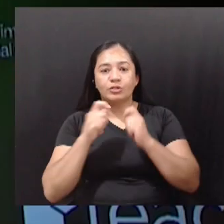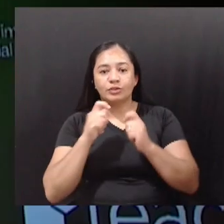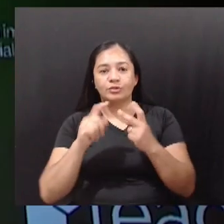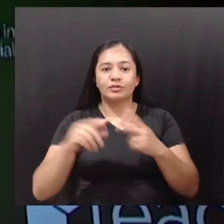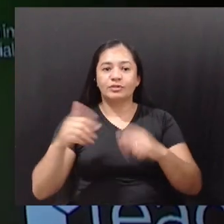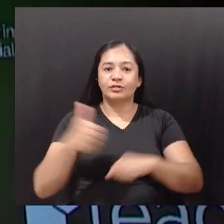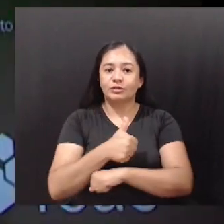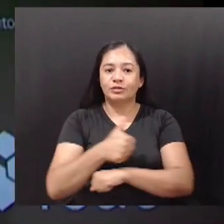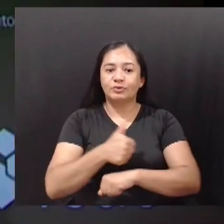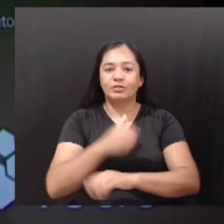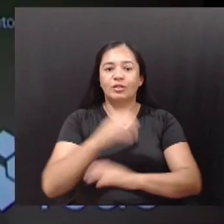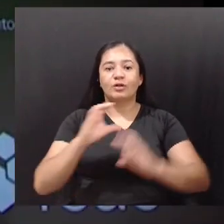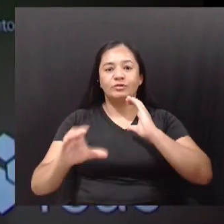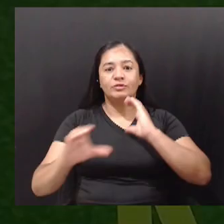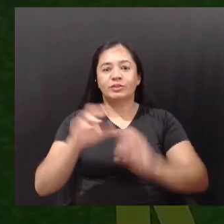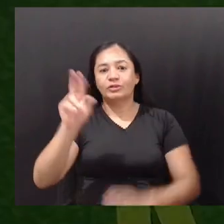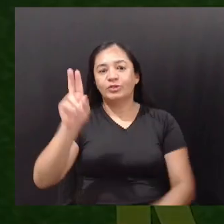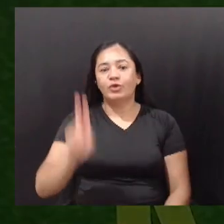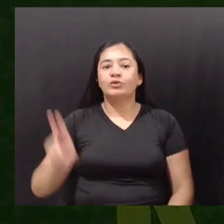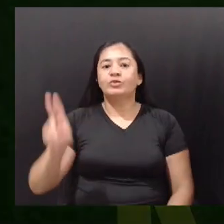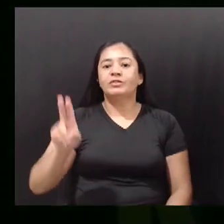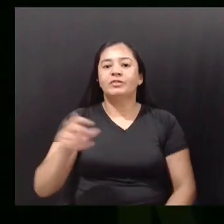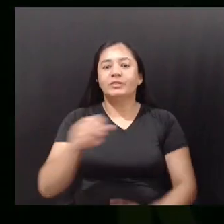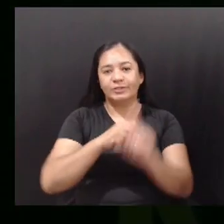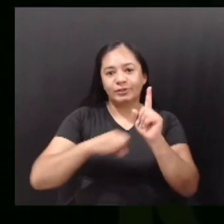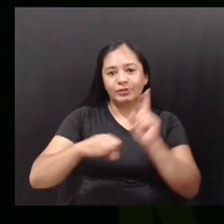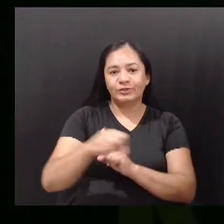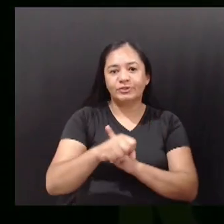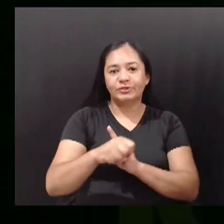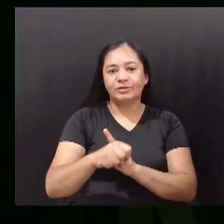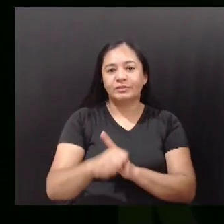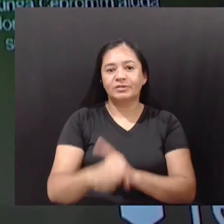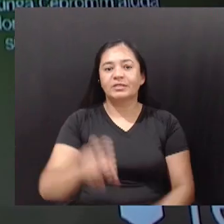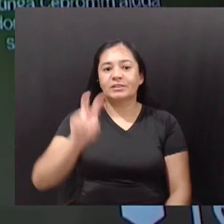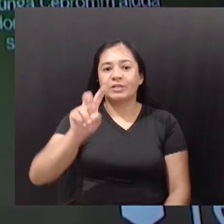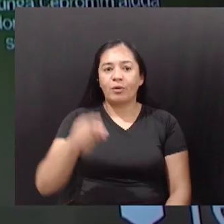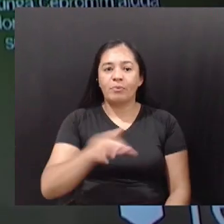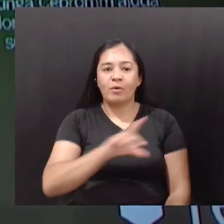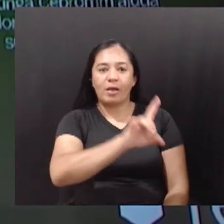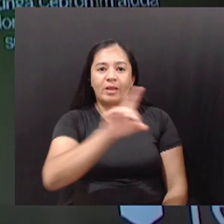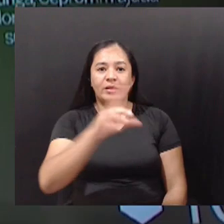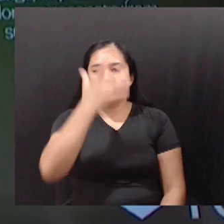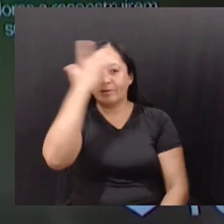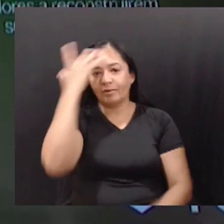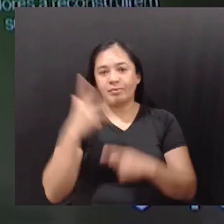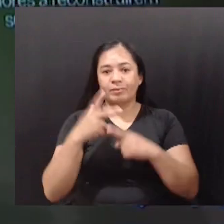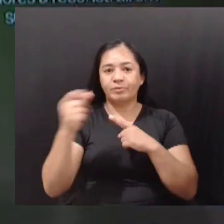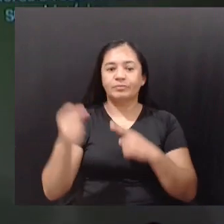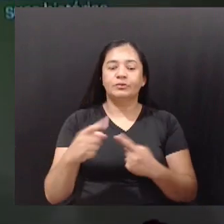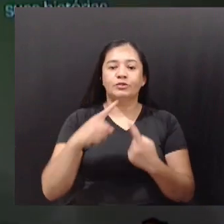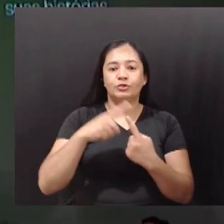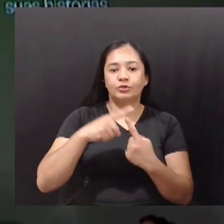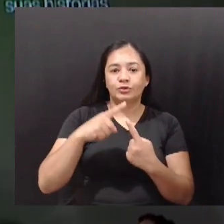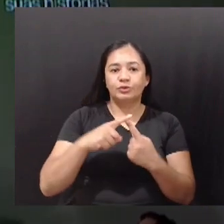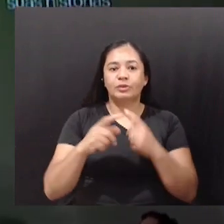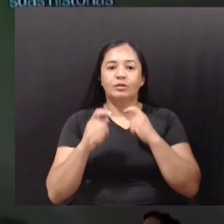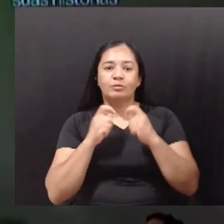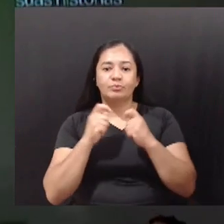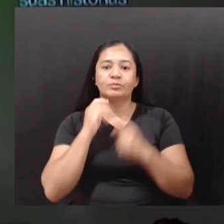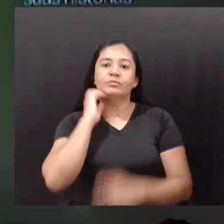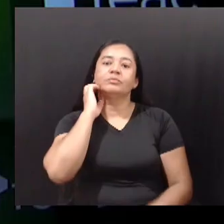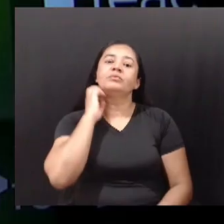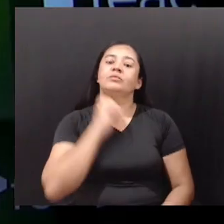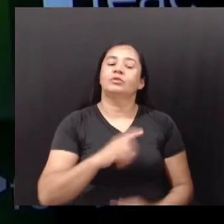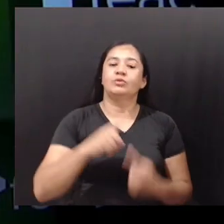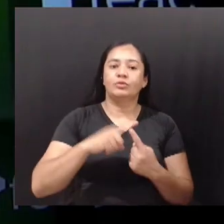comunicação, universitária e social, com 5 mil para cada vencedor. Na modalidade de jornalismo, as categorias